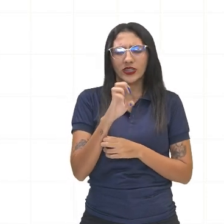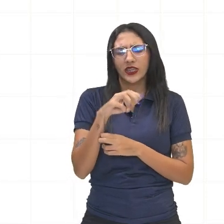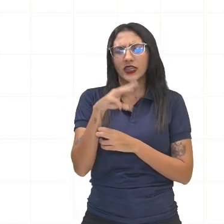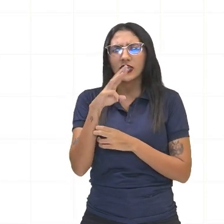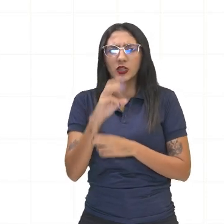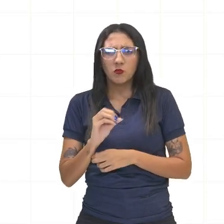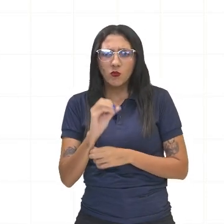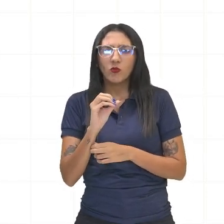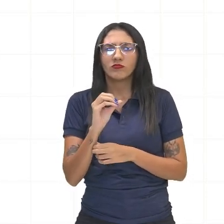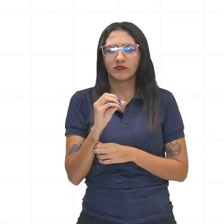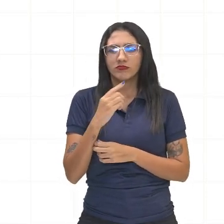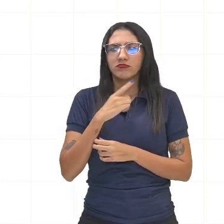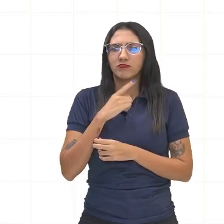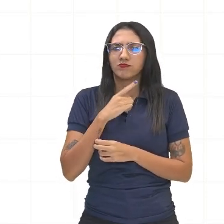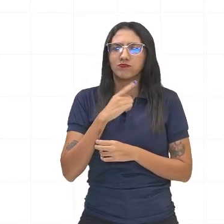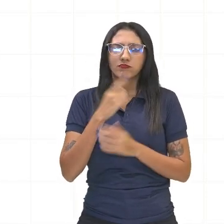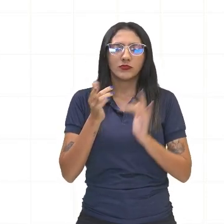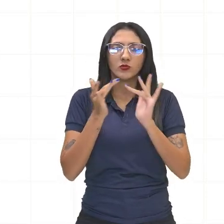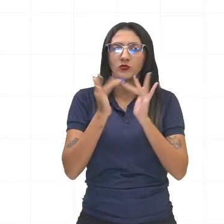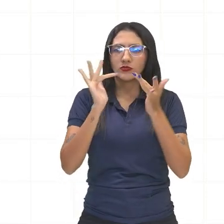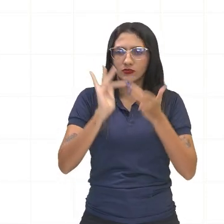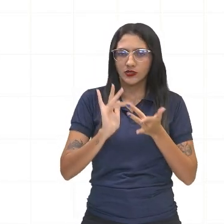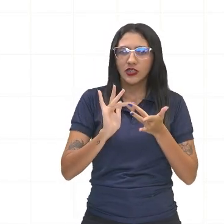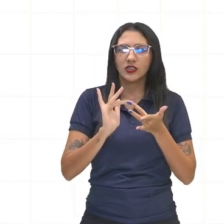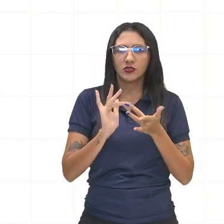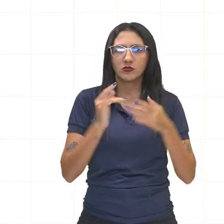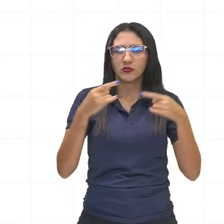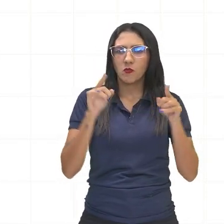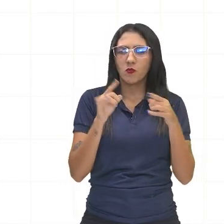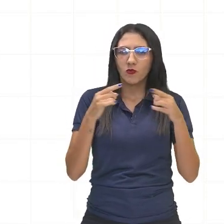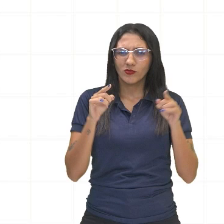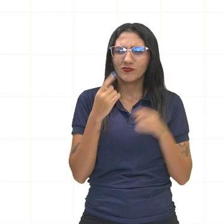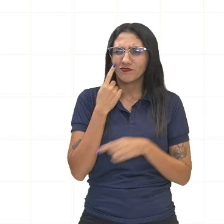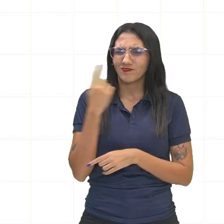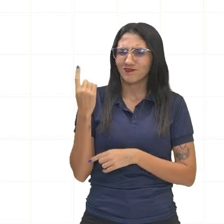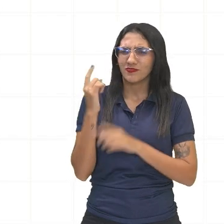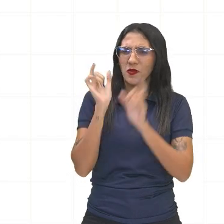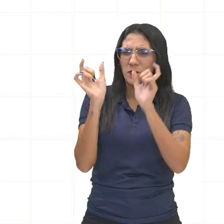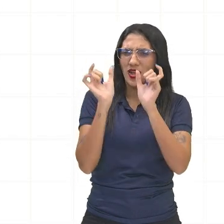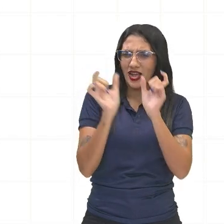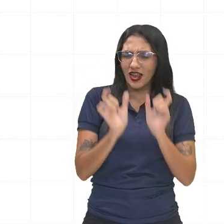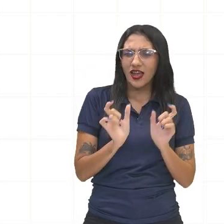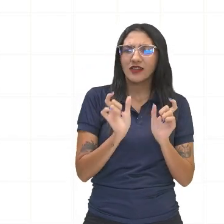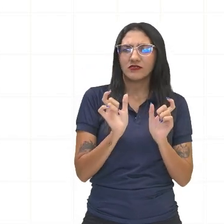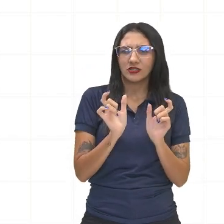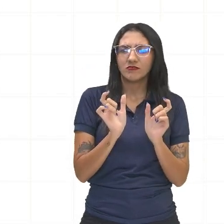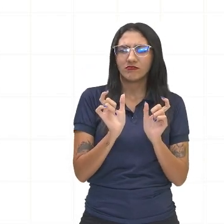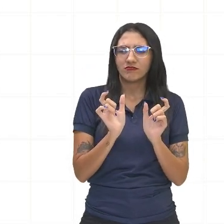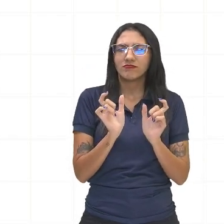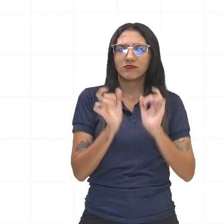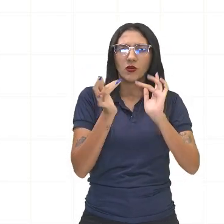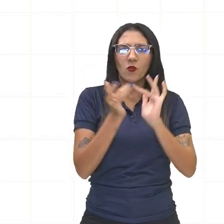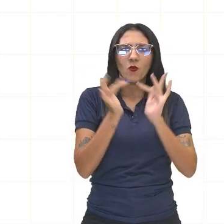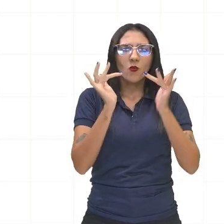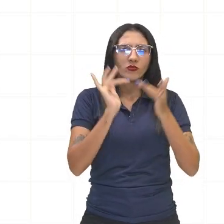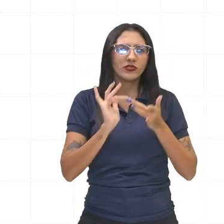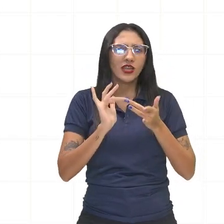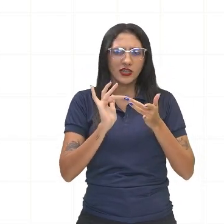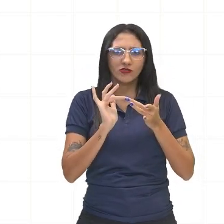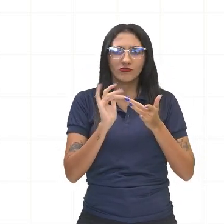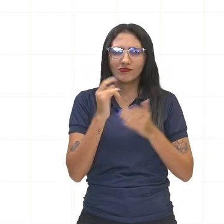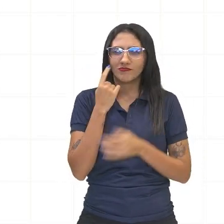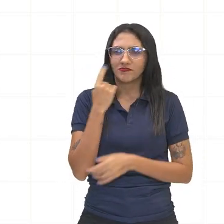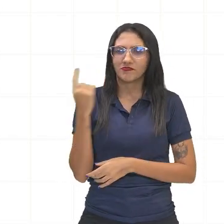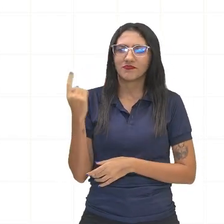destinos, tambor de todos os ritmos. Tempo, tempo, tempo, tempo, entro num acordo contigo.